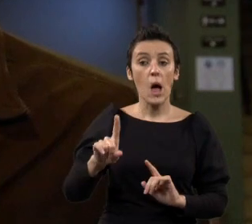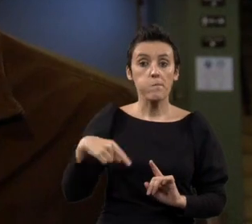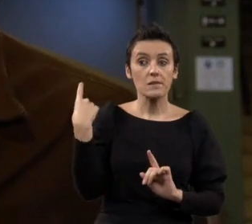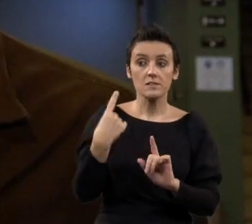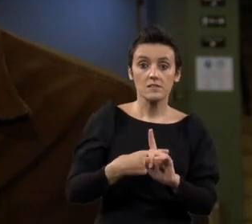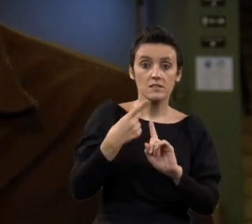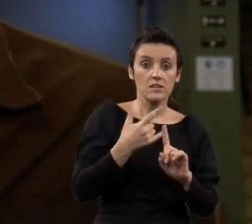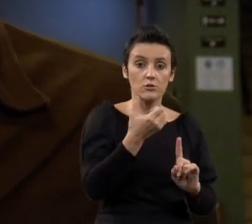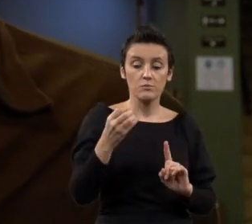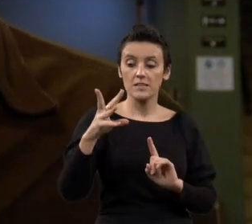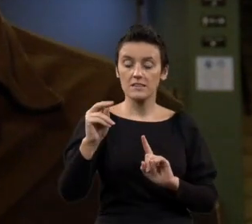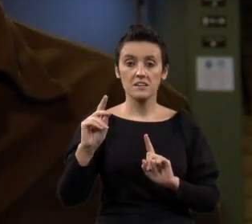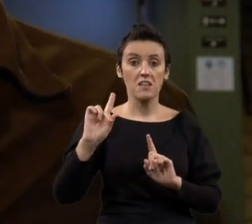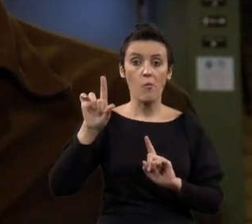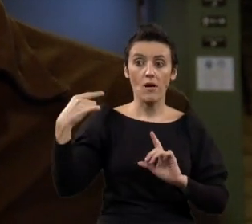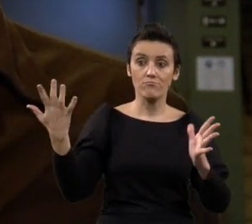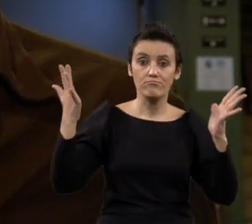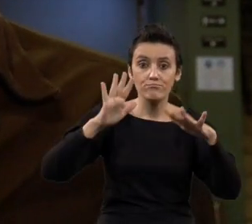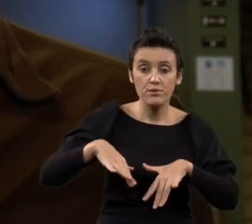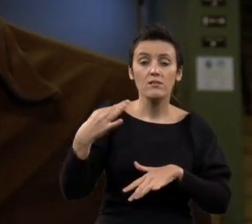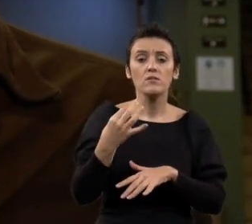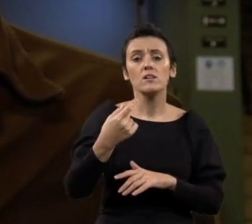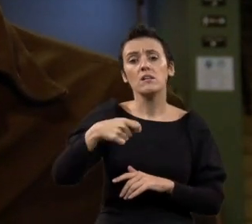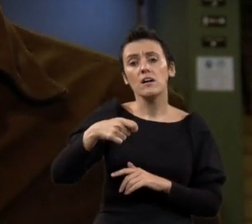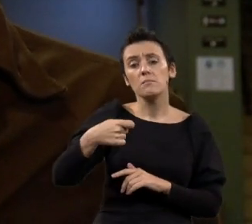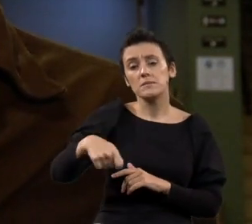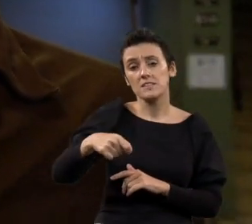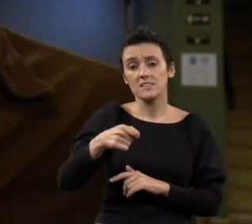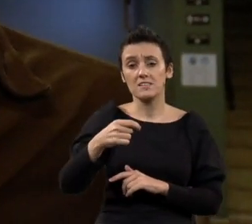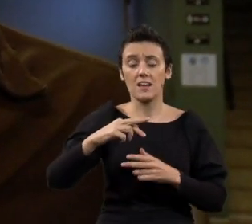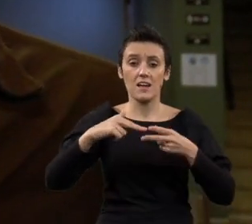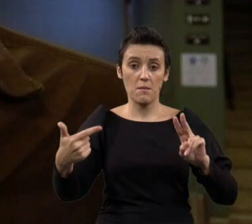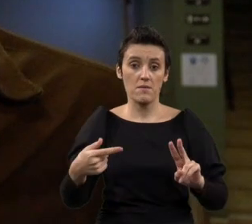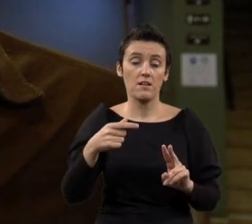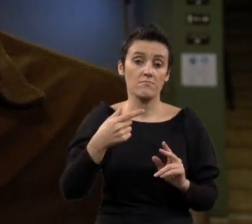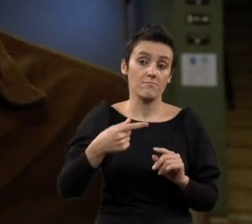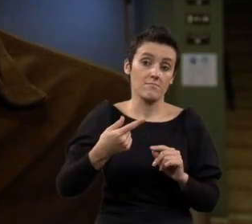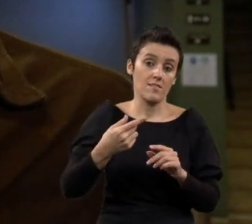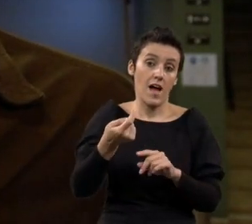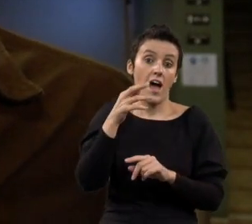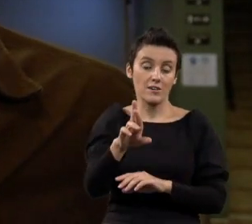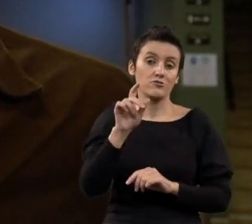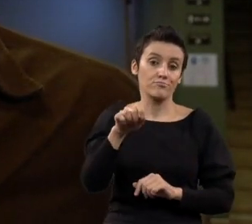do ex-presidente da Câmara, Rui Rio, e o processo acabou por prolongar-se